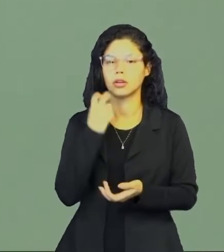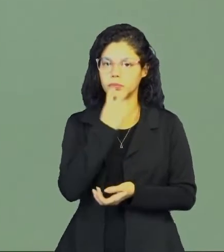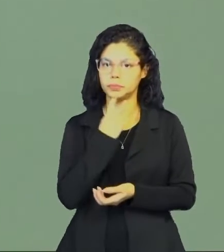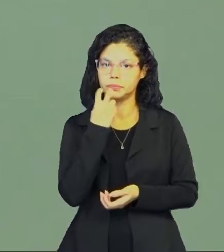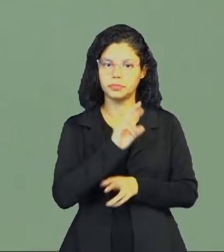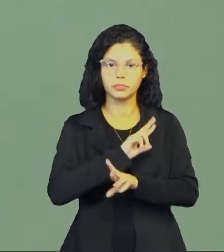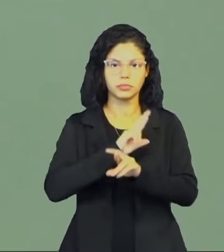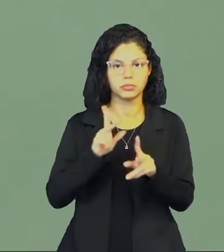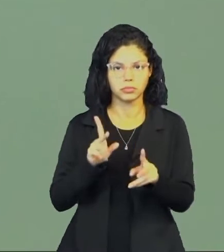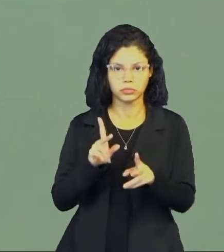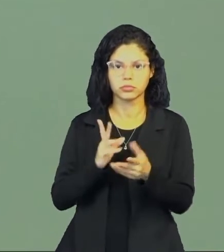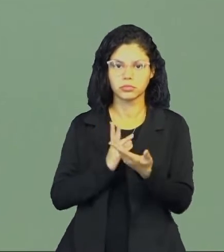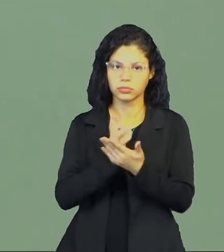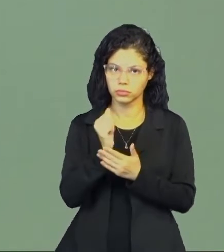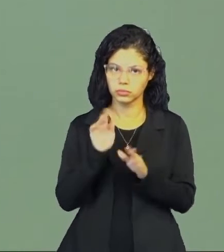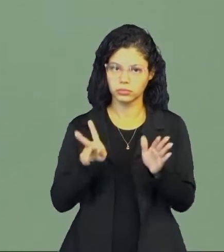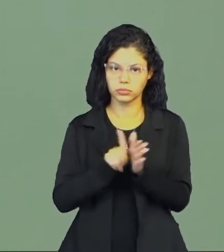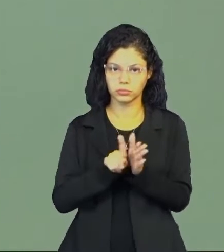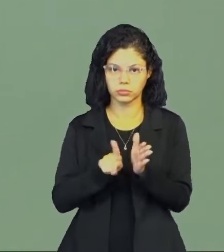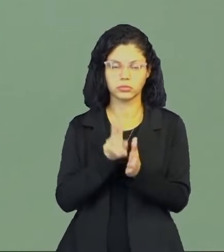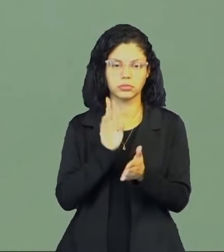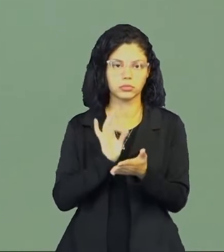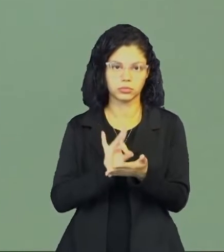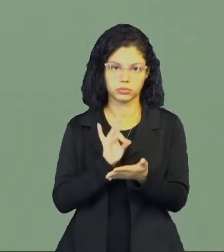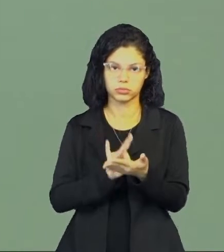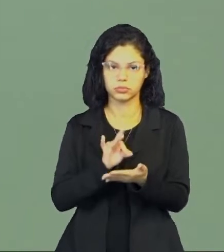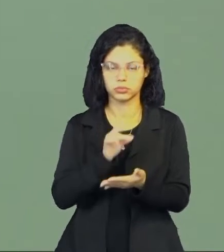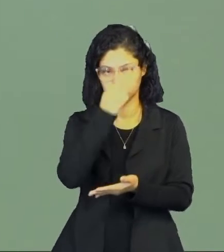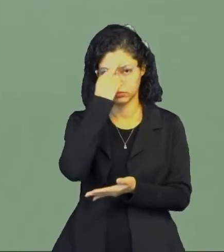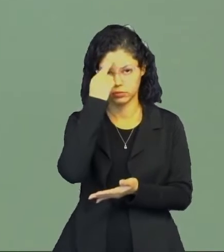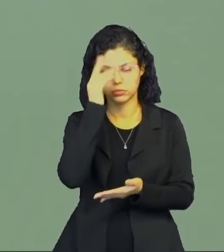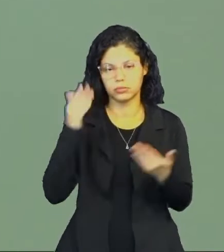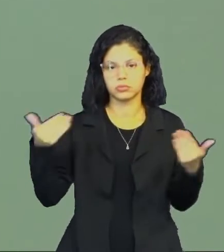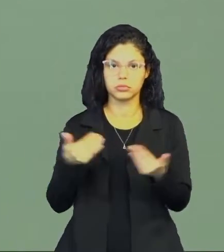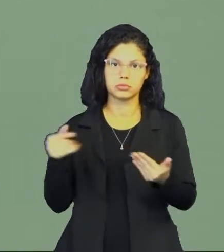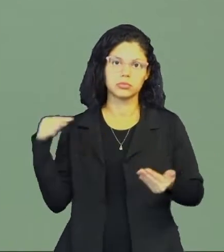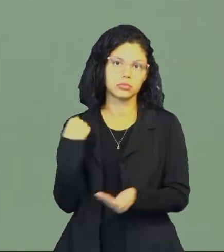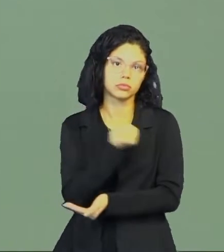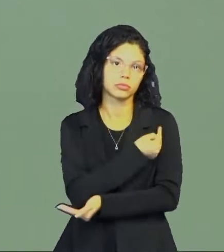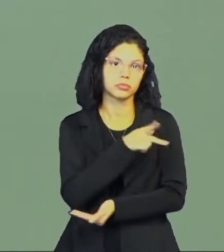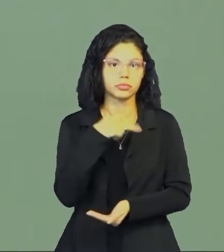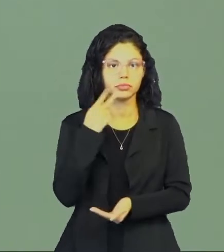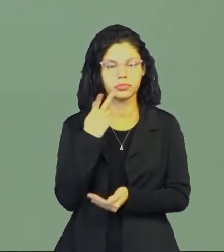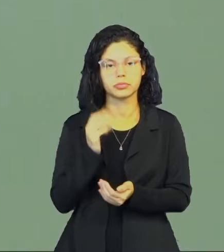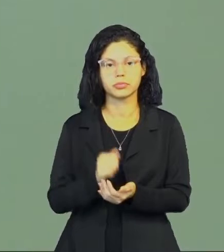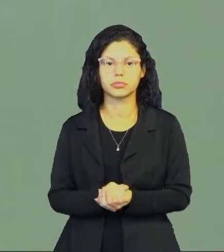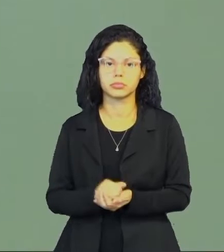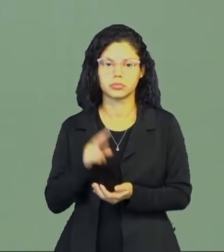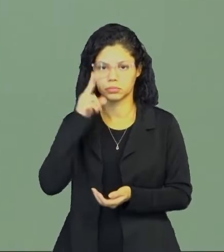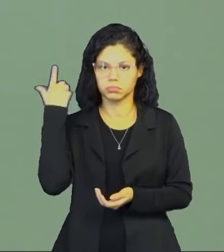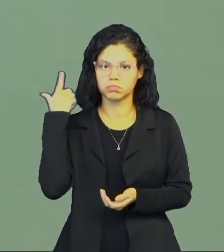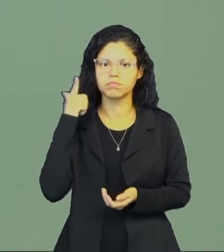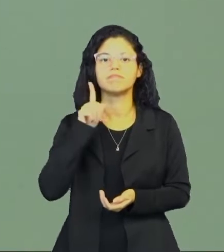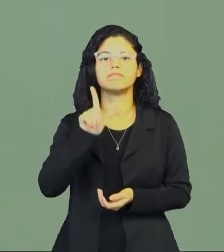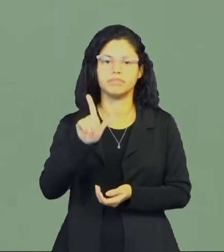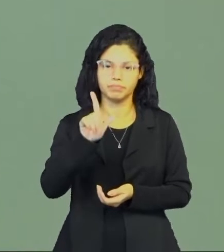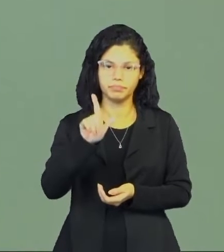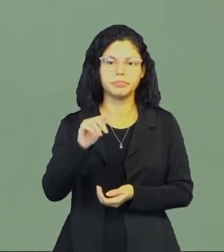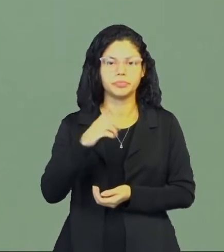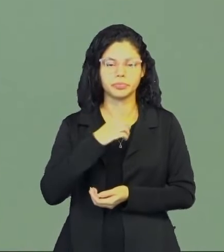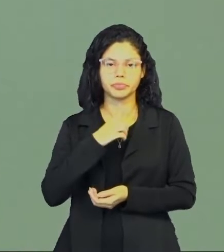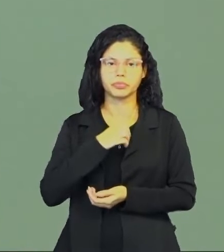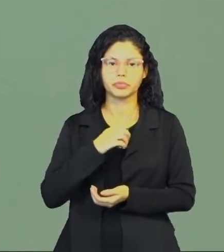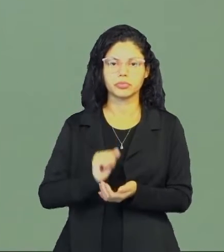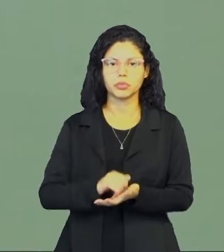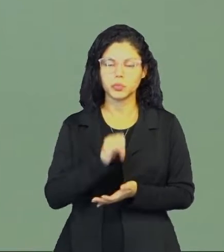Existem diferentes abordagens para o mesmo fato histórico. Hoje em dia, a gente fala muito, a história dos vencidos, A gente tem